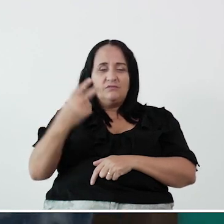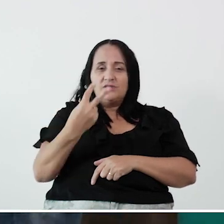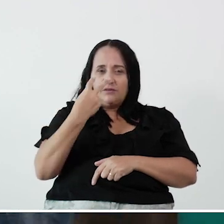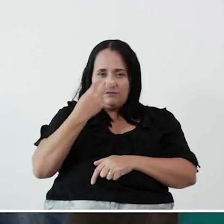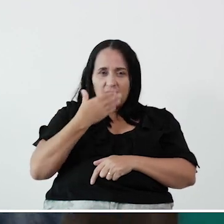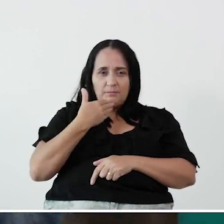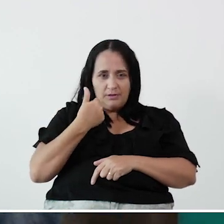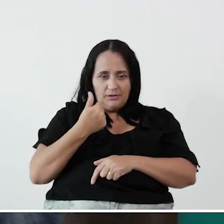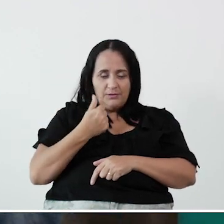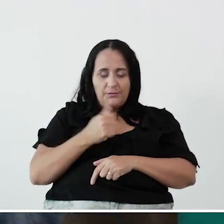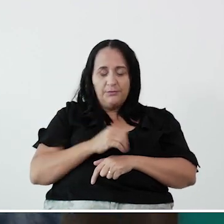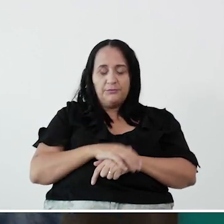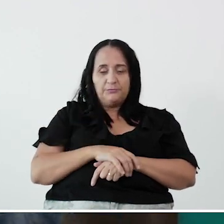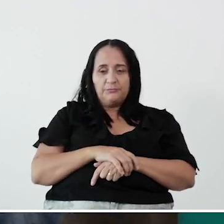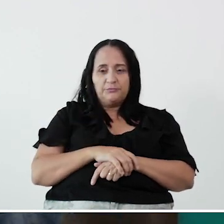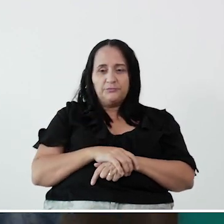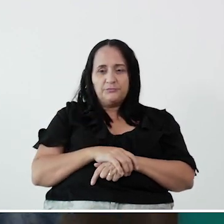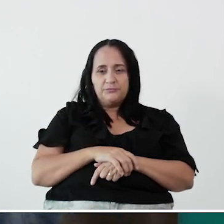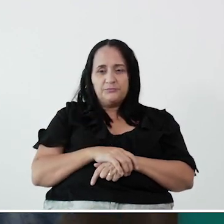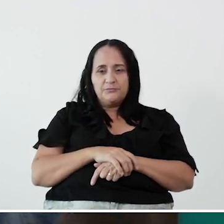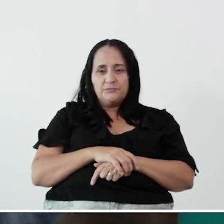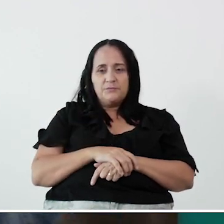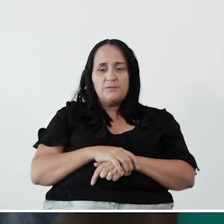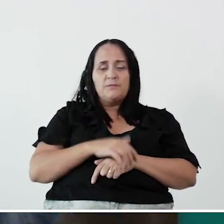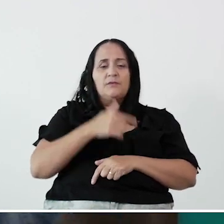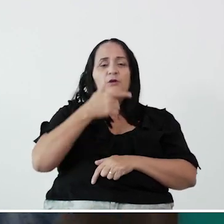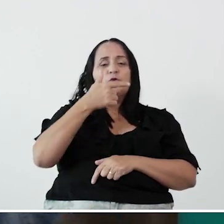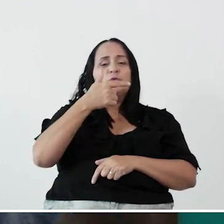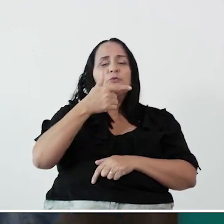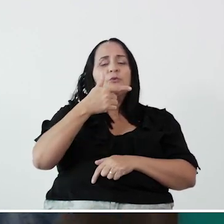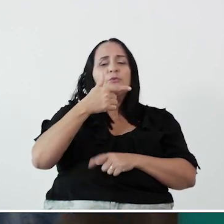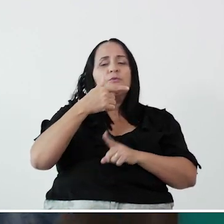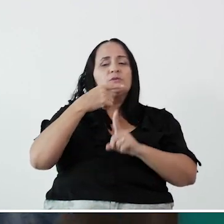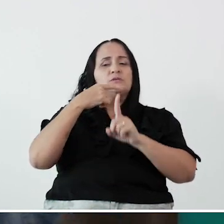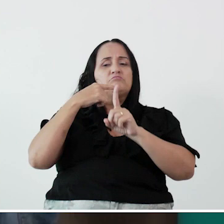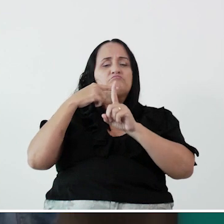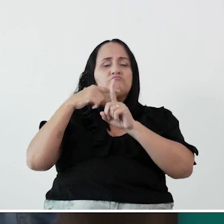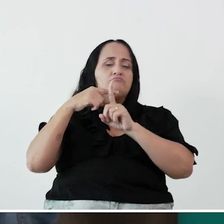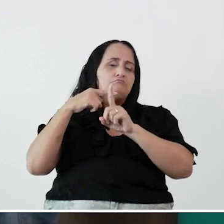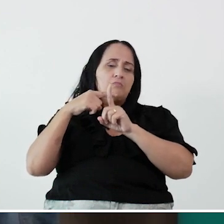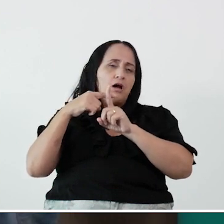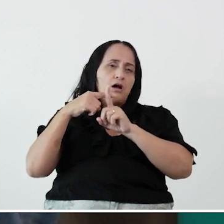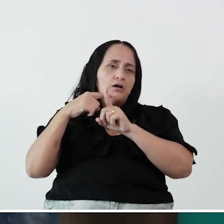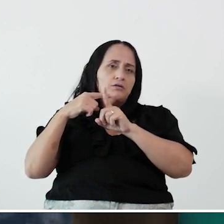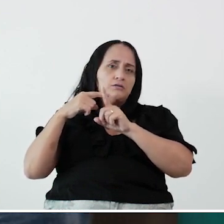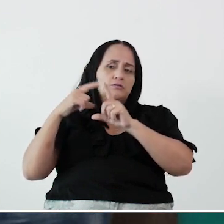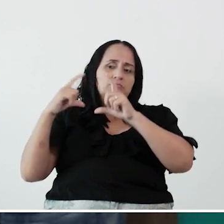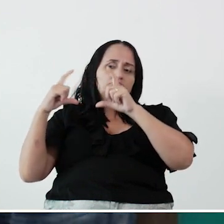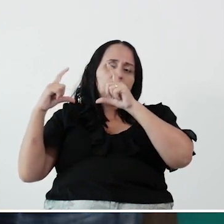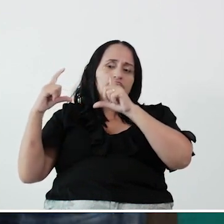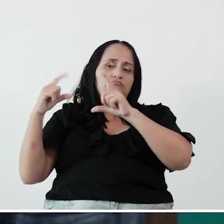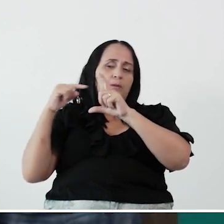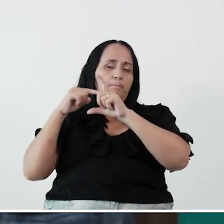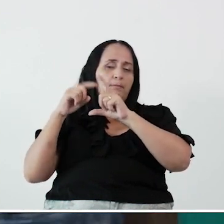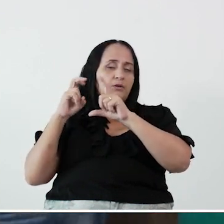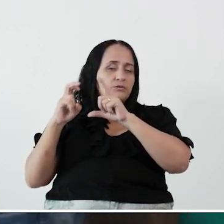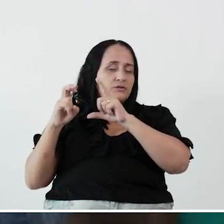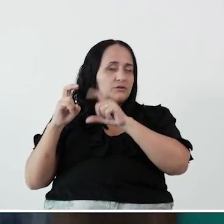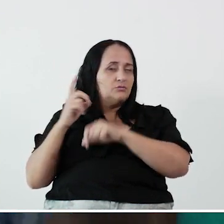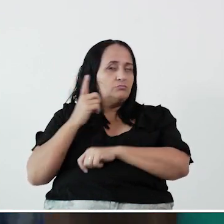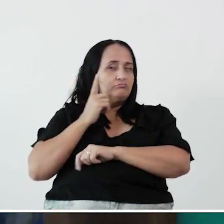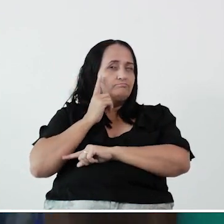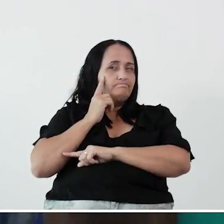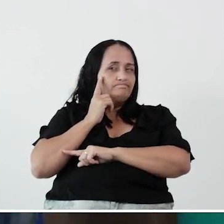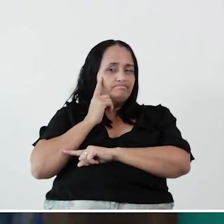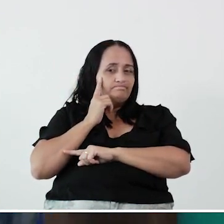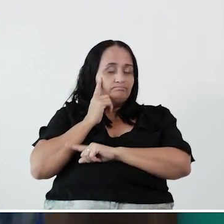2 somados a menos 5. Observe, o